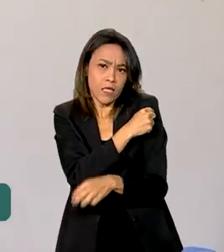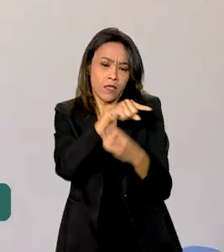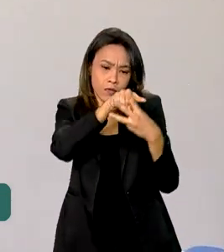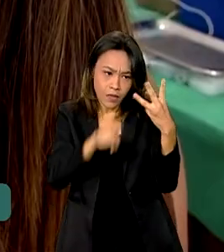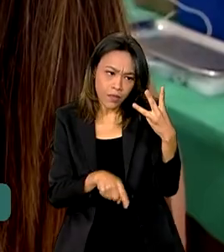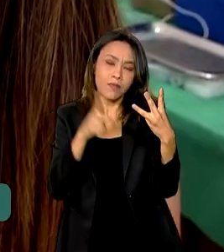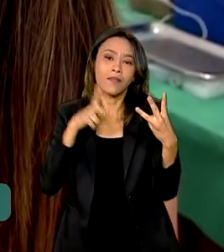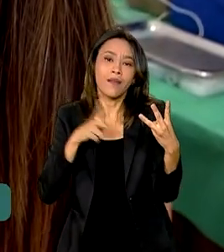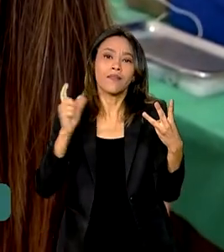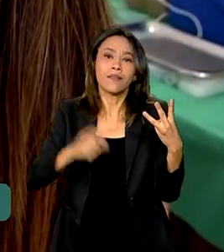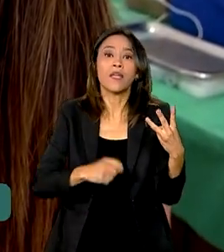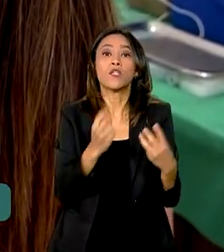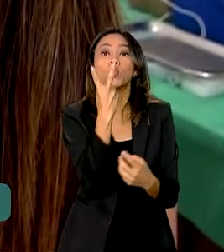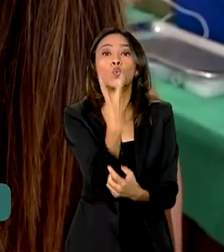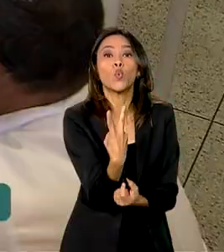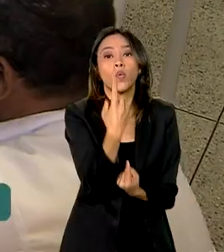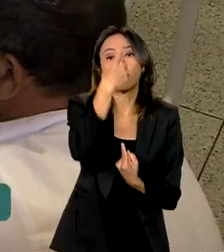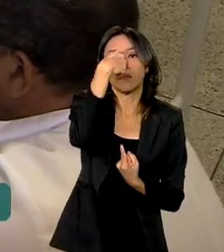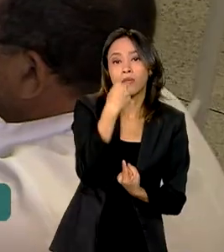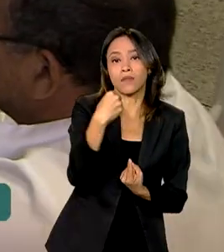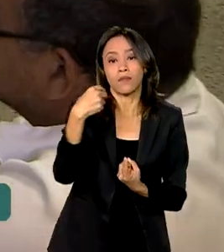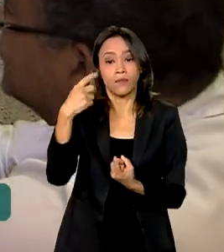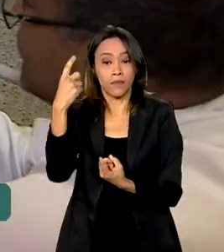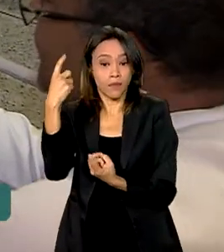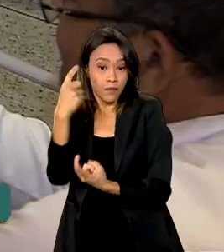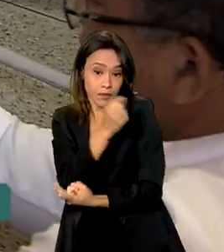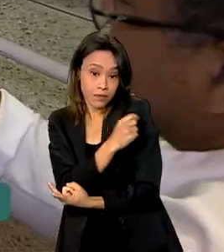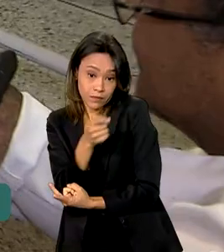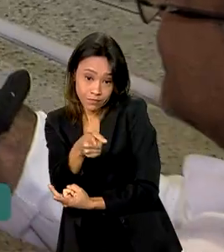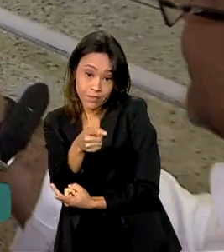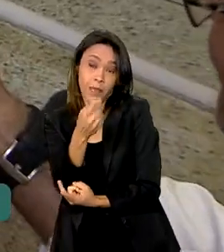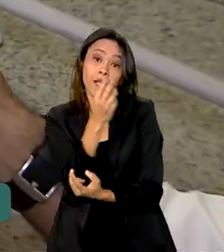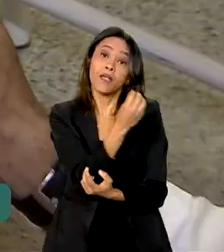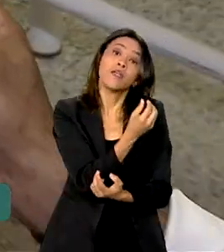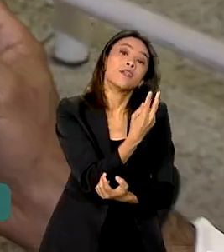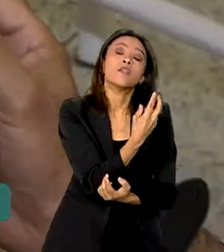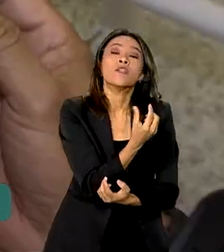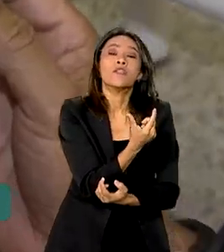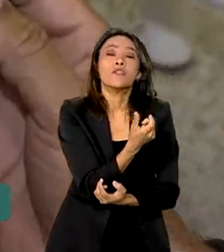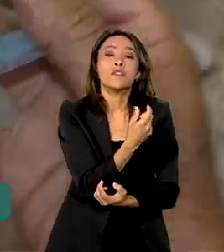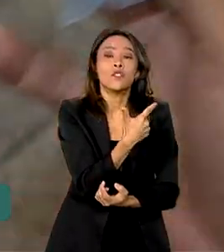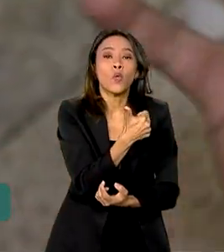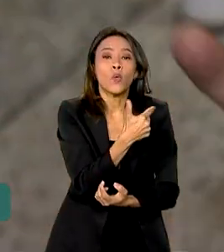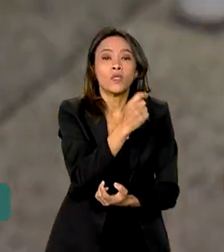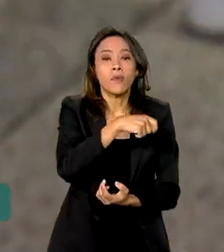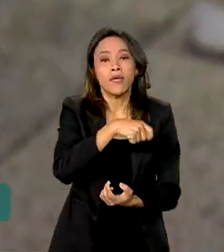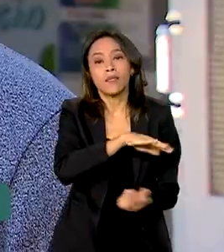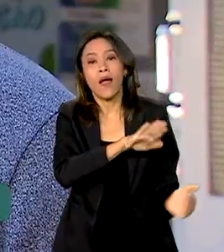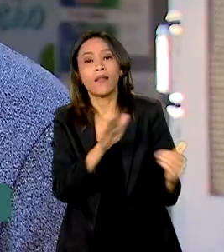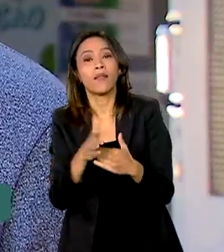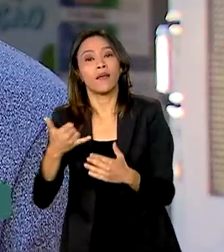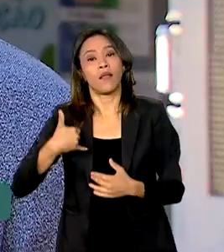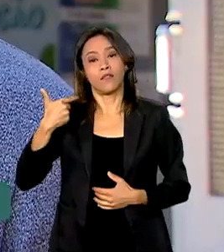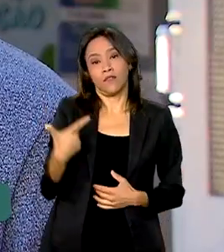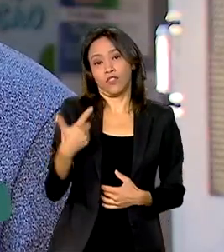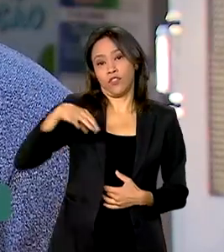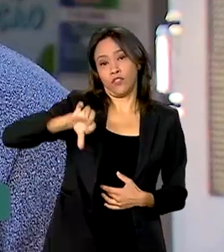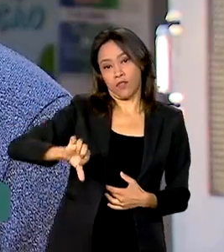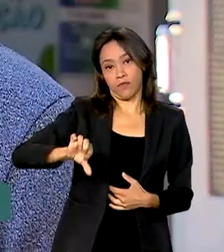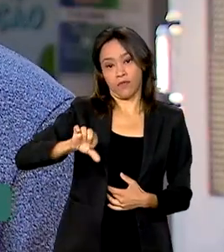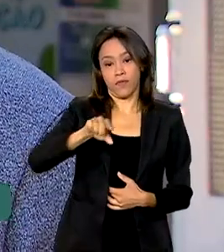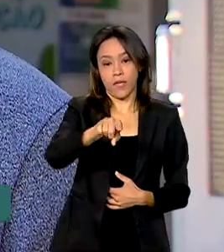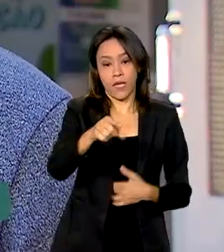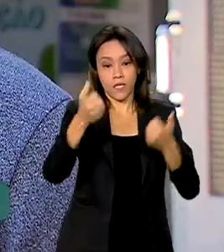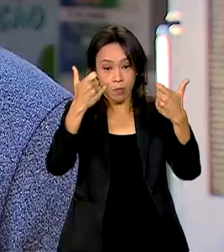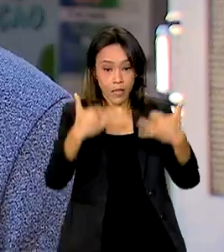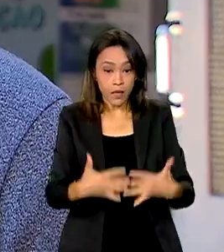corresponde a 2 doses para pessoas de 12 meses até 29 anos de idade. É uma vacina muito segura